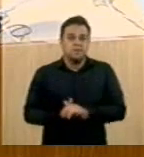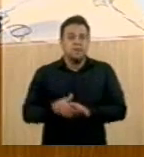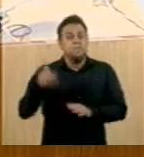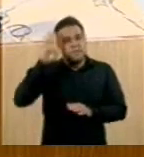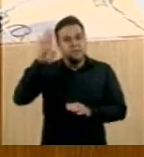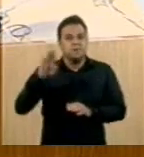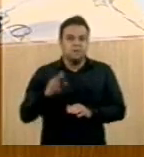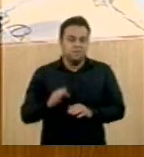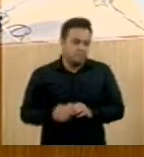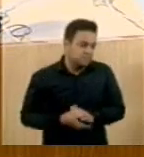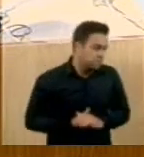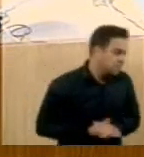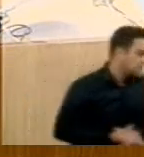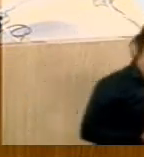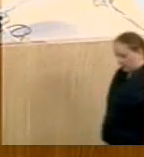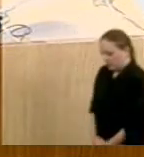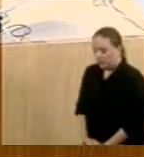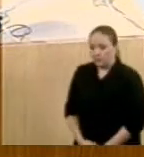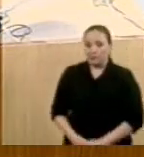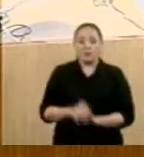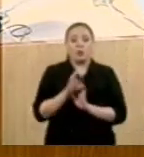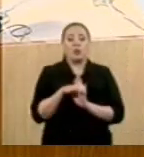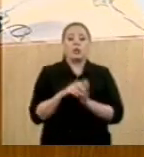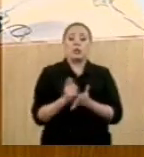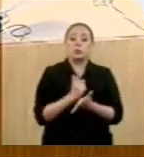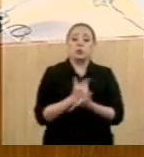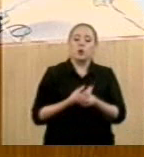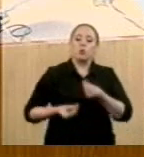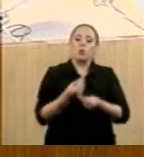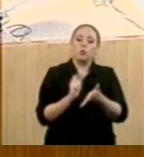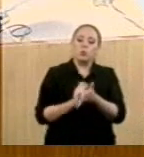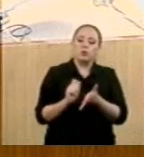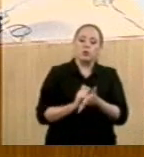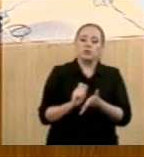do romance em cadeia da narrativa constitucional. Ou como escreveu